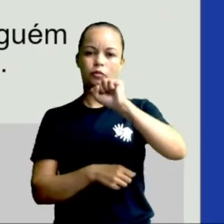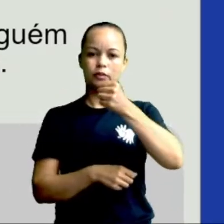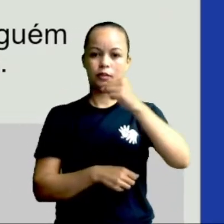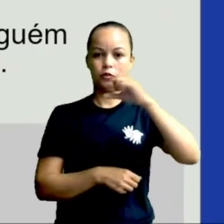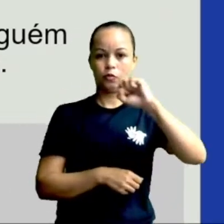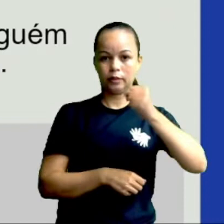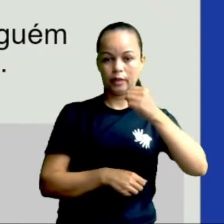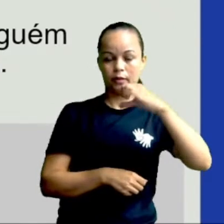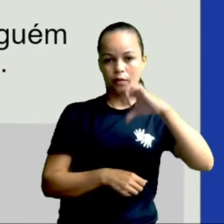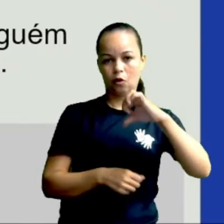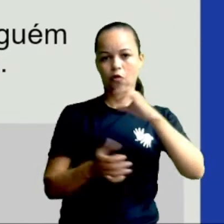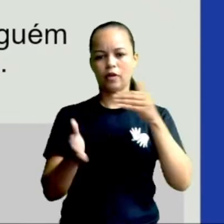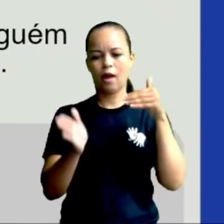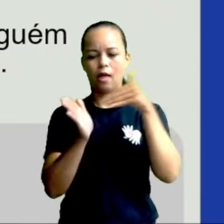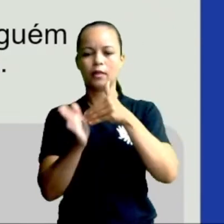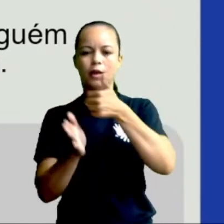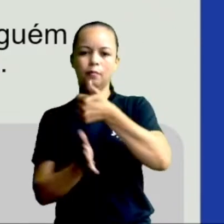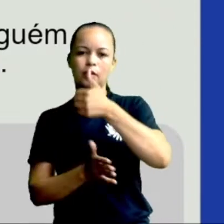1889 e foi até